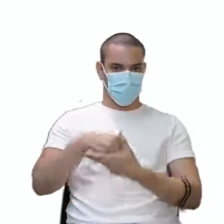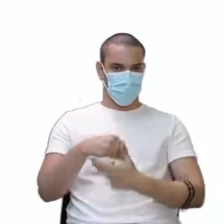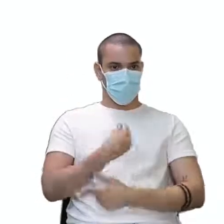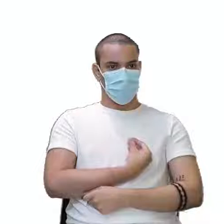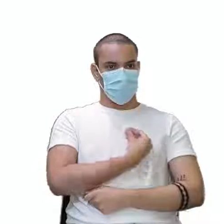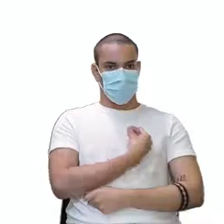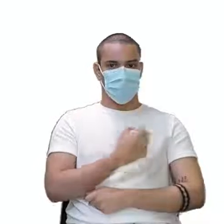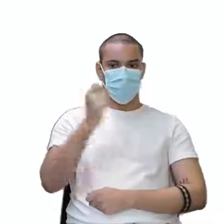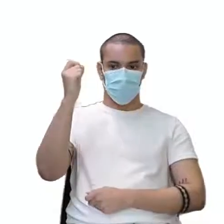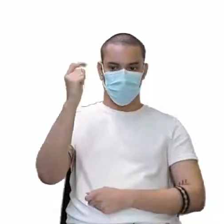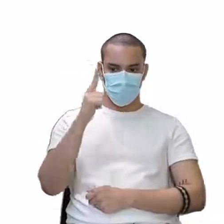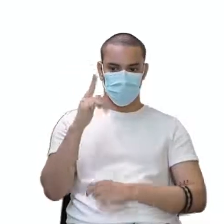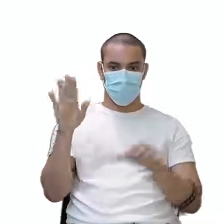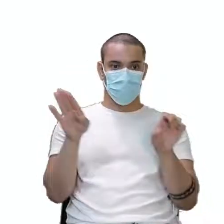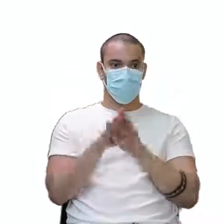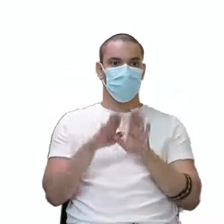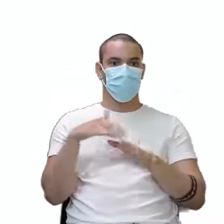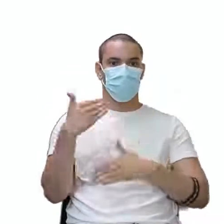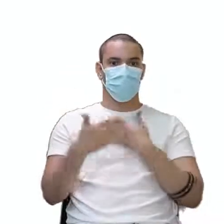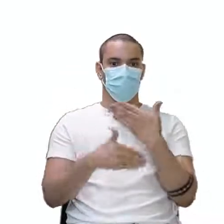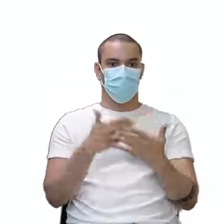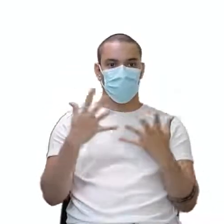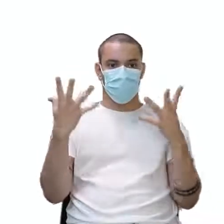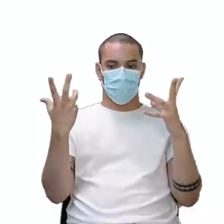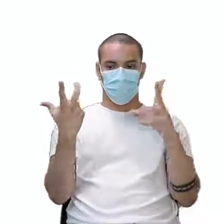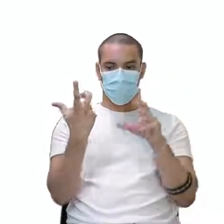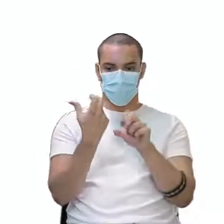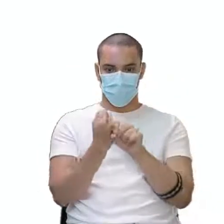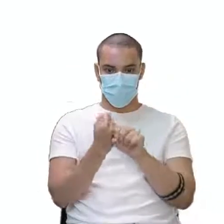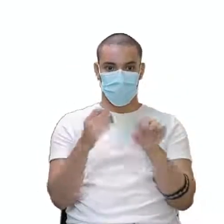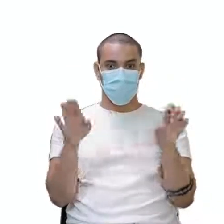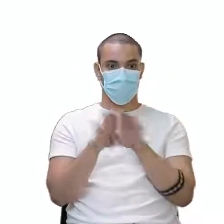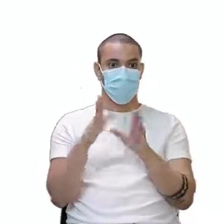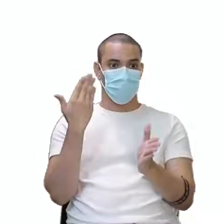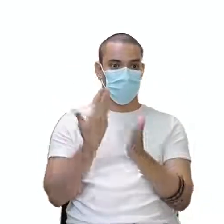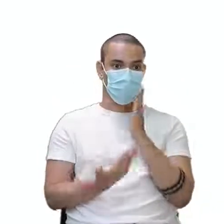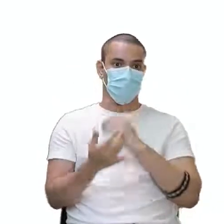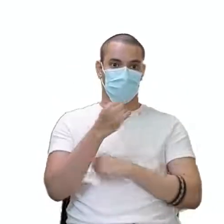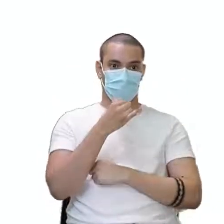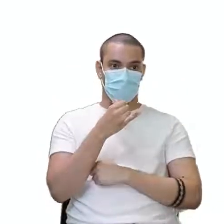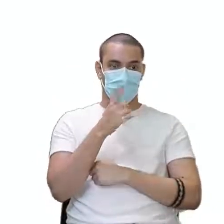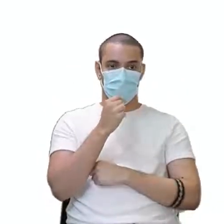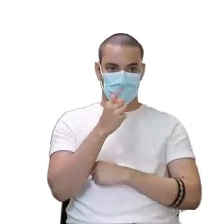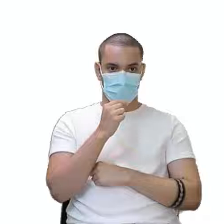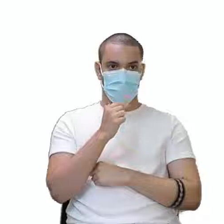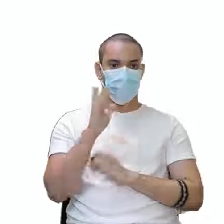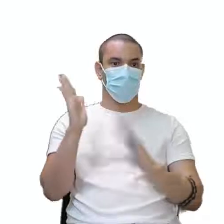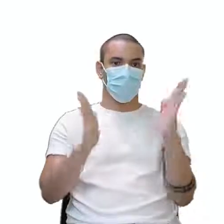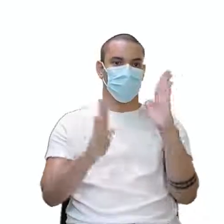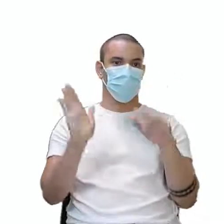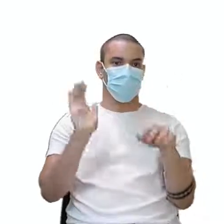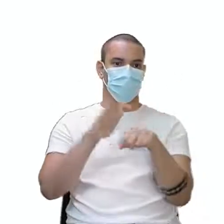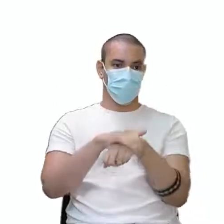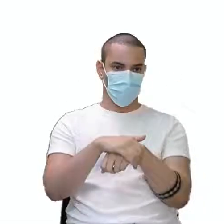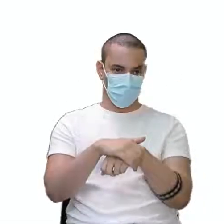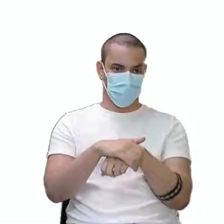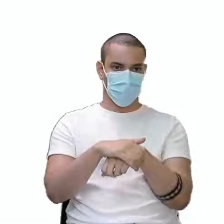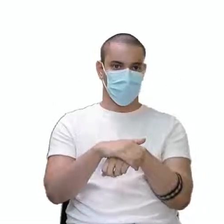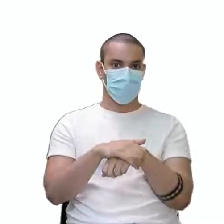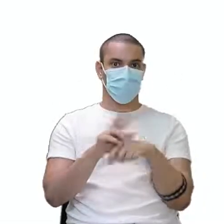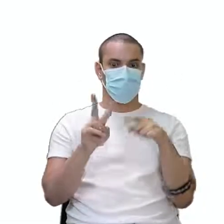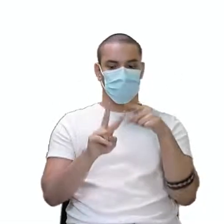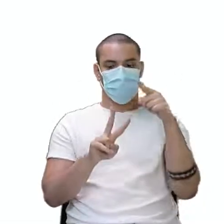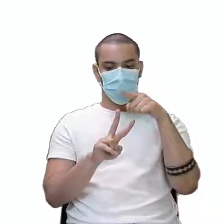de luz e também o processo de exsudação, também uma perda de água, no período noturno, tá? São